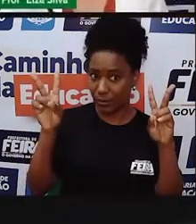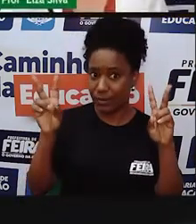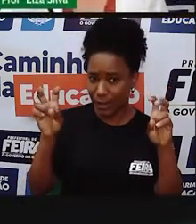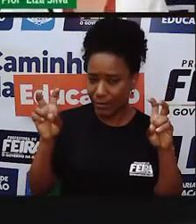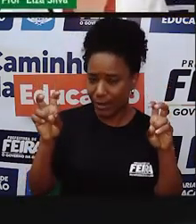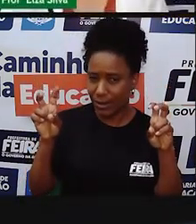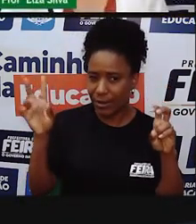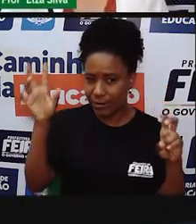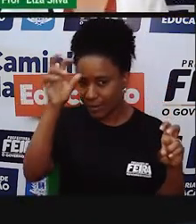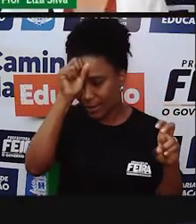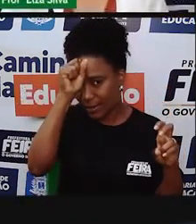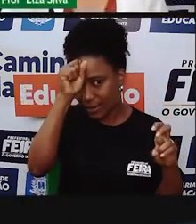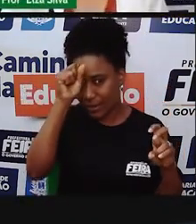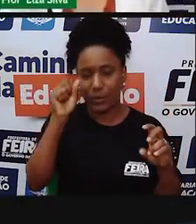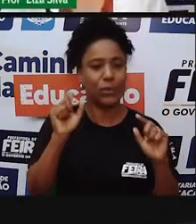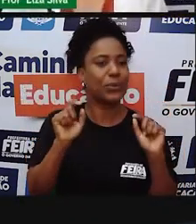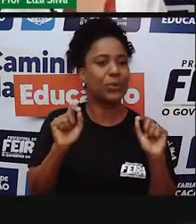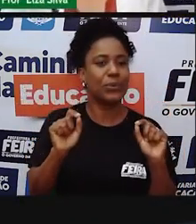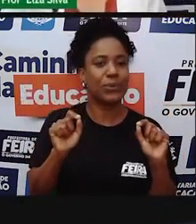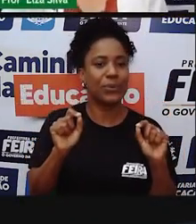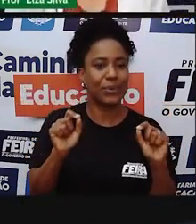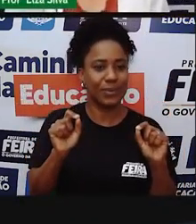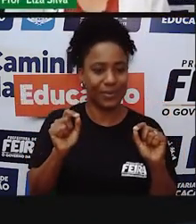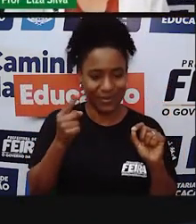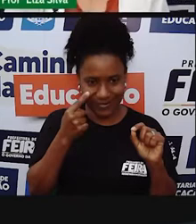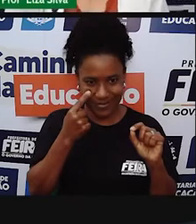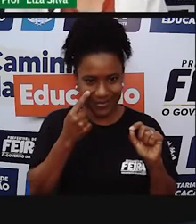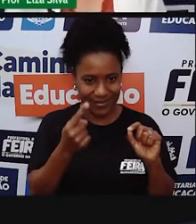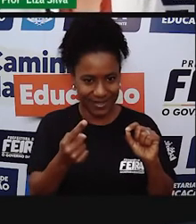iremos debater hoje?